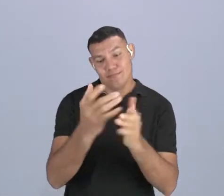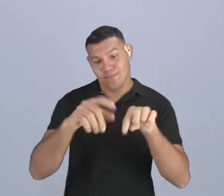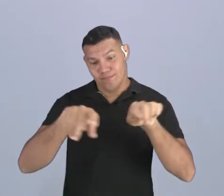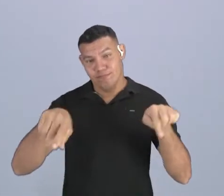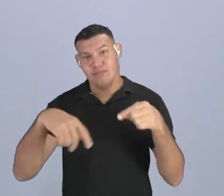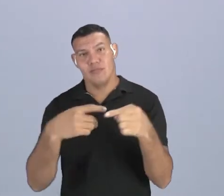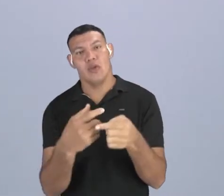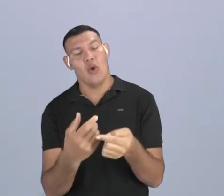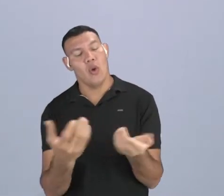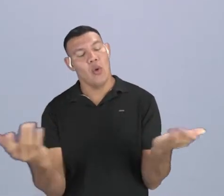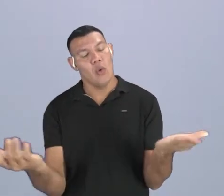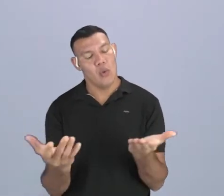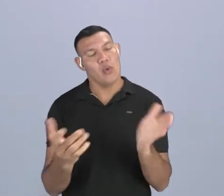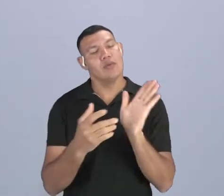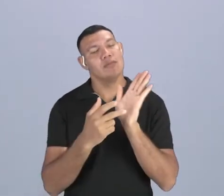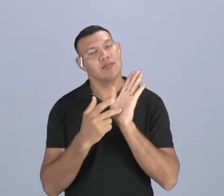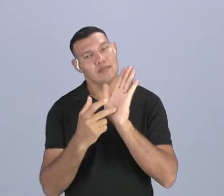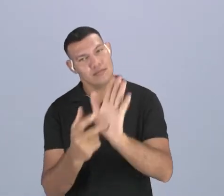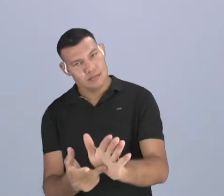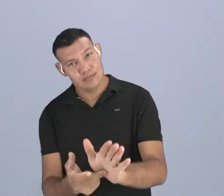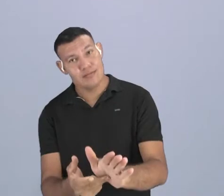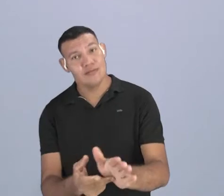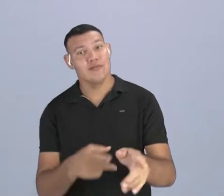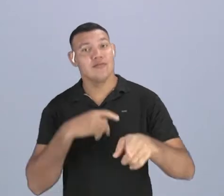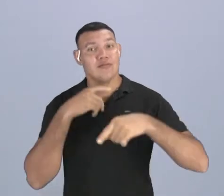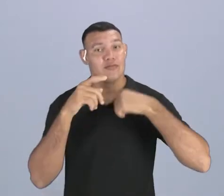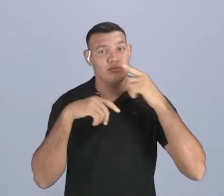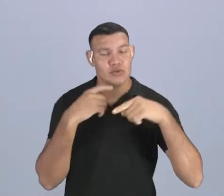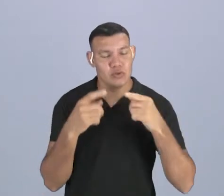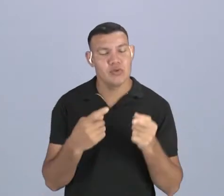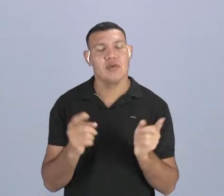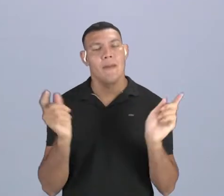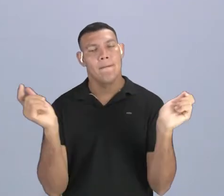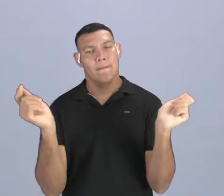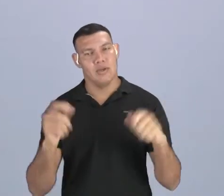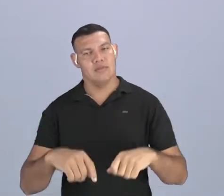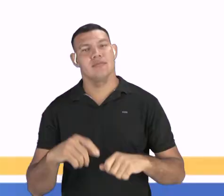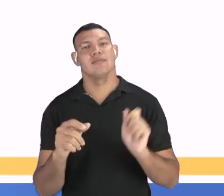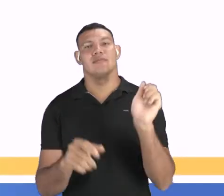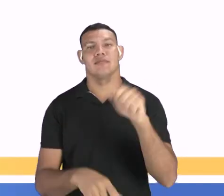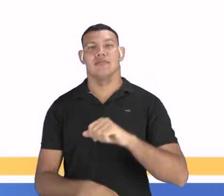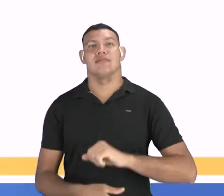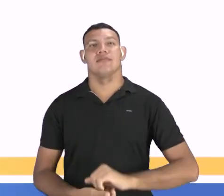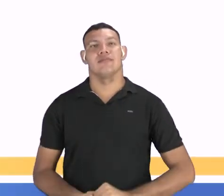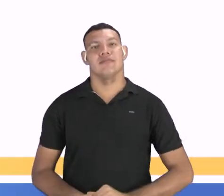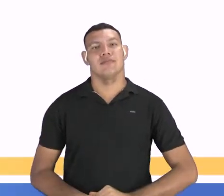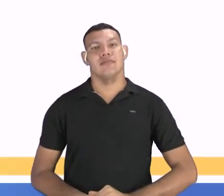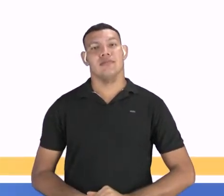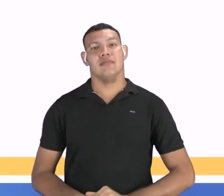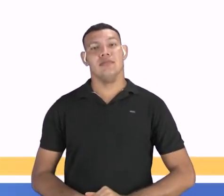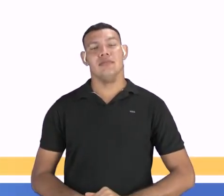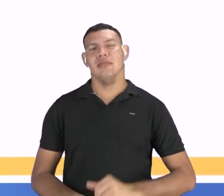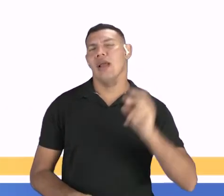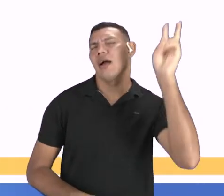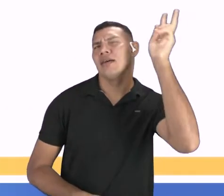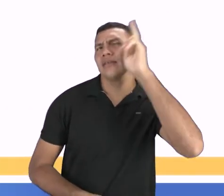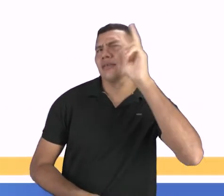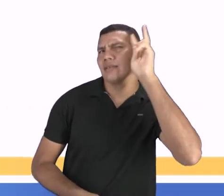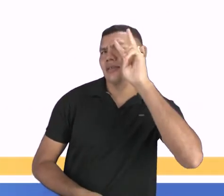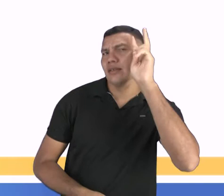nessa aula que você vai conseguir tirar suas dúvidas. Então vamos lá, acompanha aí na sua telinha. Para relembrar um